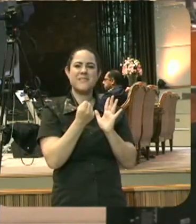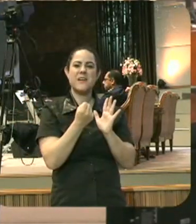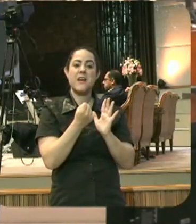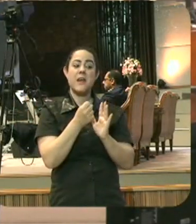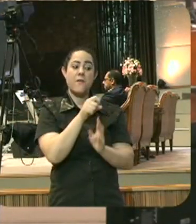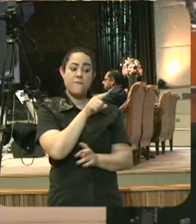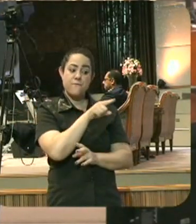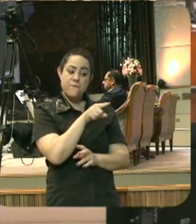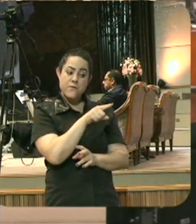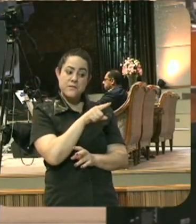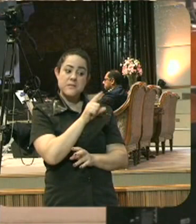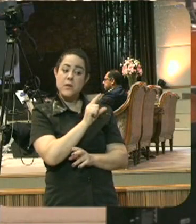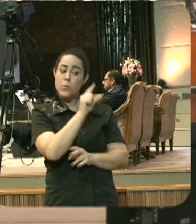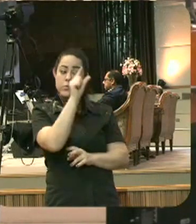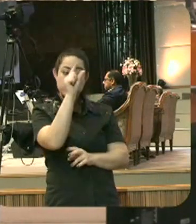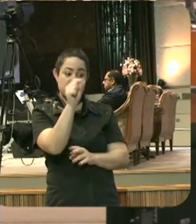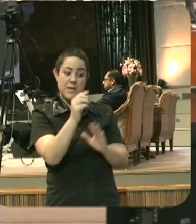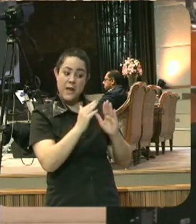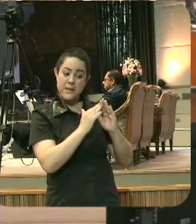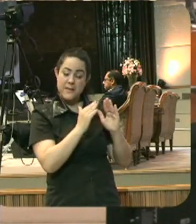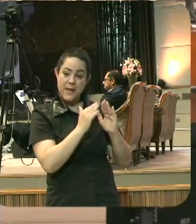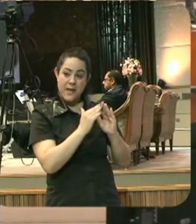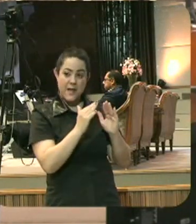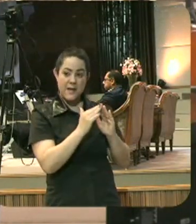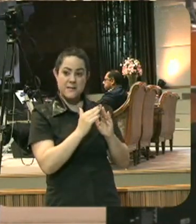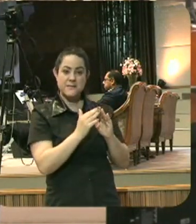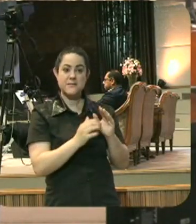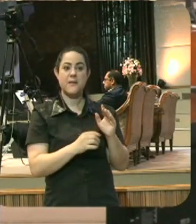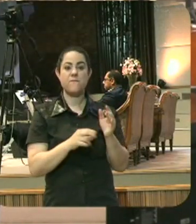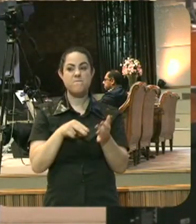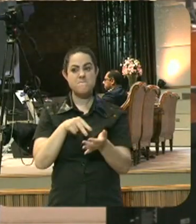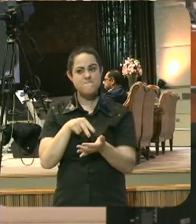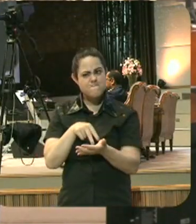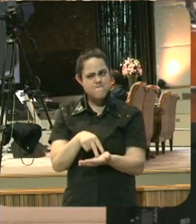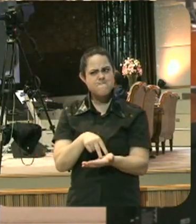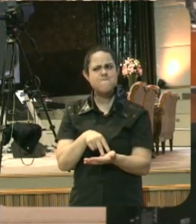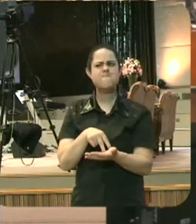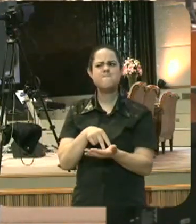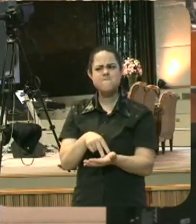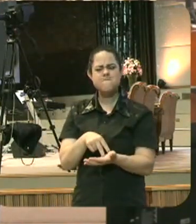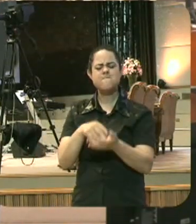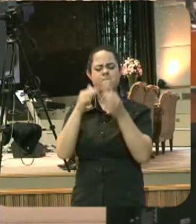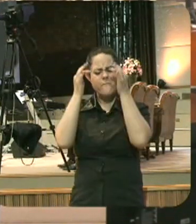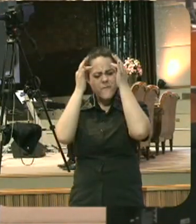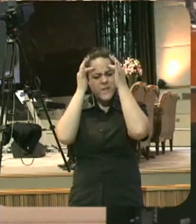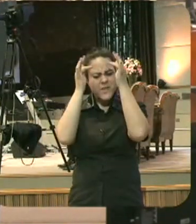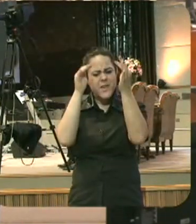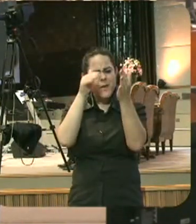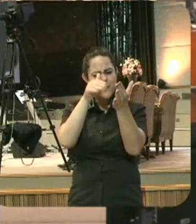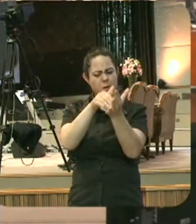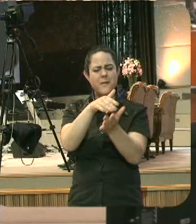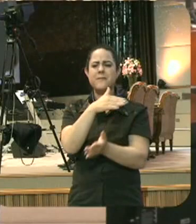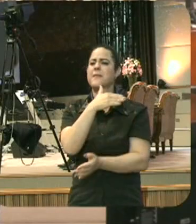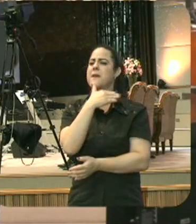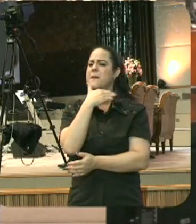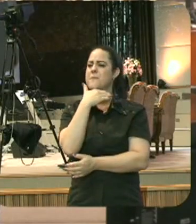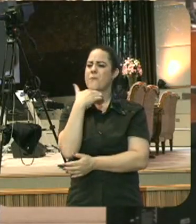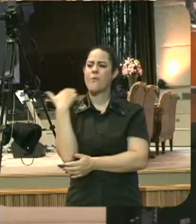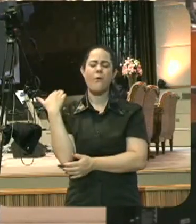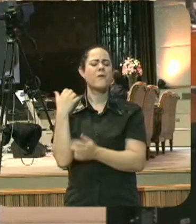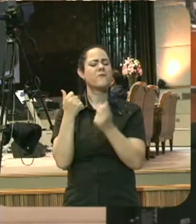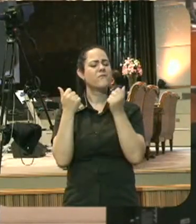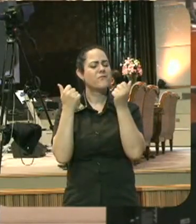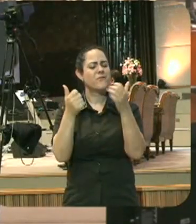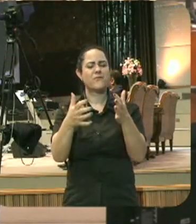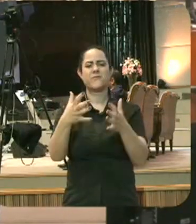não saia dessa casa, ou seja, permaneça fiel até a morte e dar-te-ei